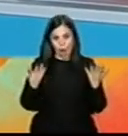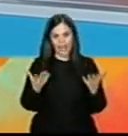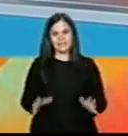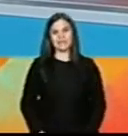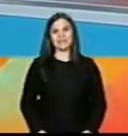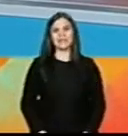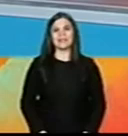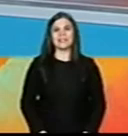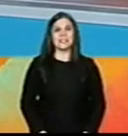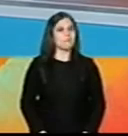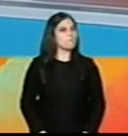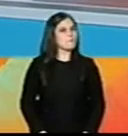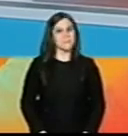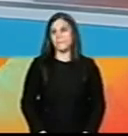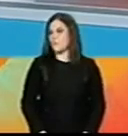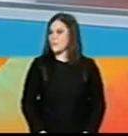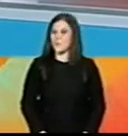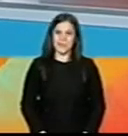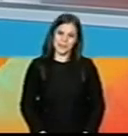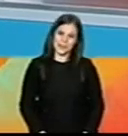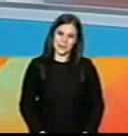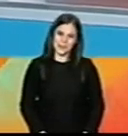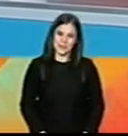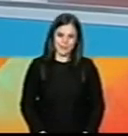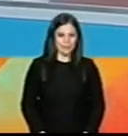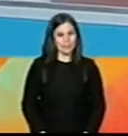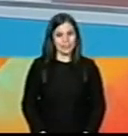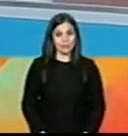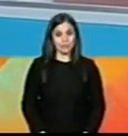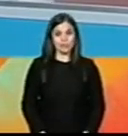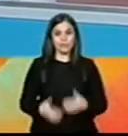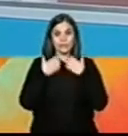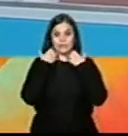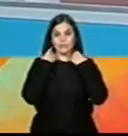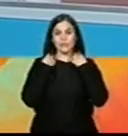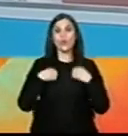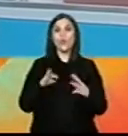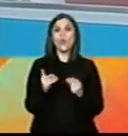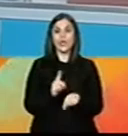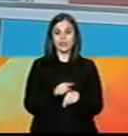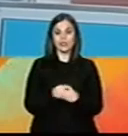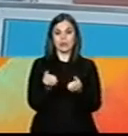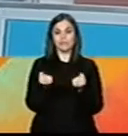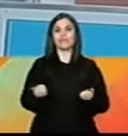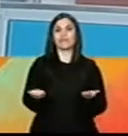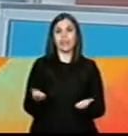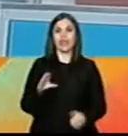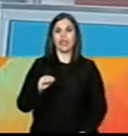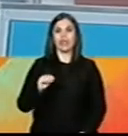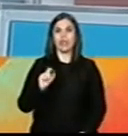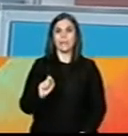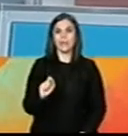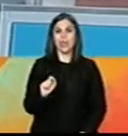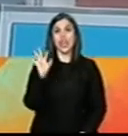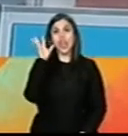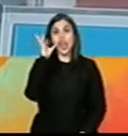É o forno. Um elísio de drama, tu pá. Tem hipótese. Pronto, tem aqui... Isto vai quanto tempo ao forno? E nós vamos, vai uns 10 minutinhos. E mas vai assim quente,